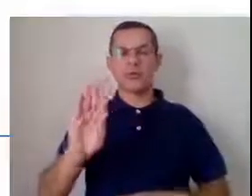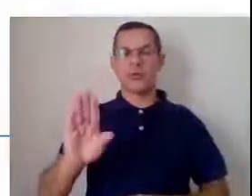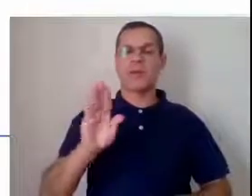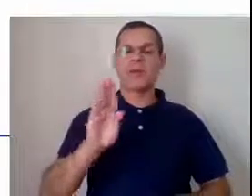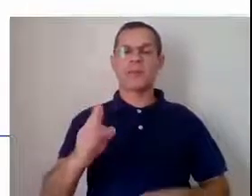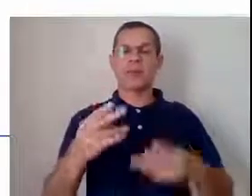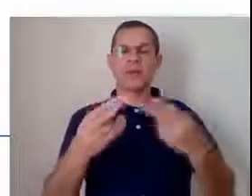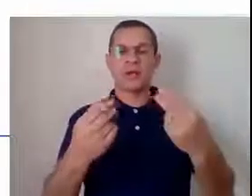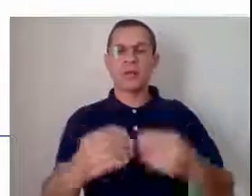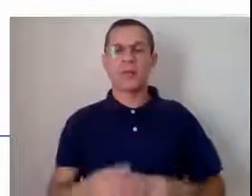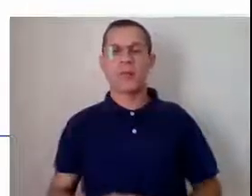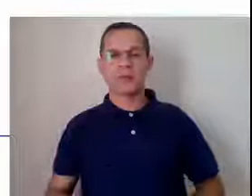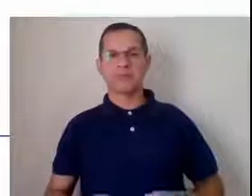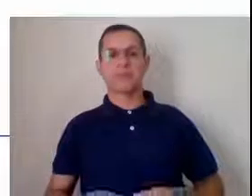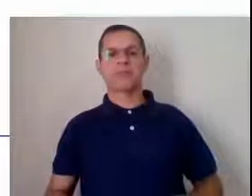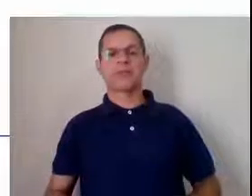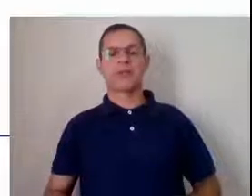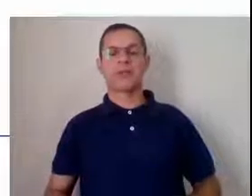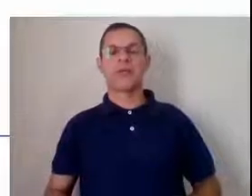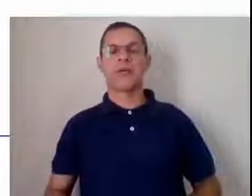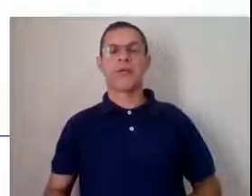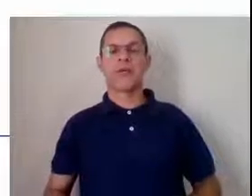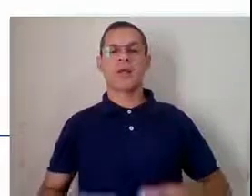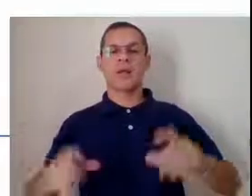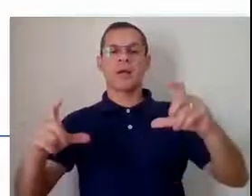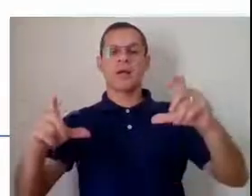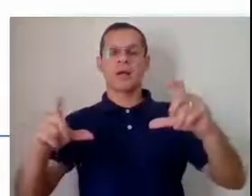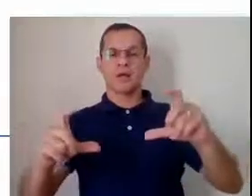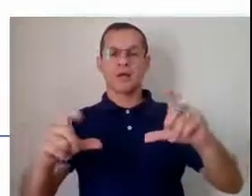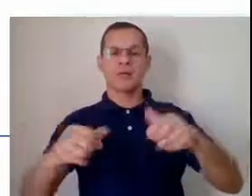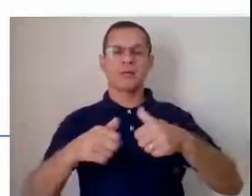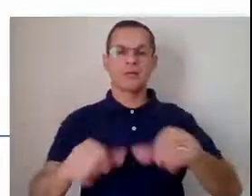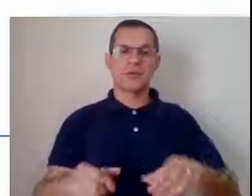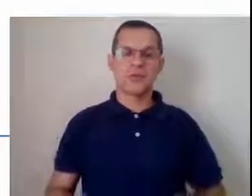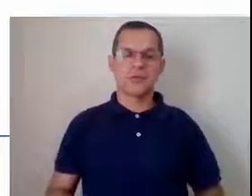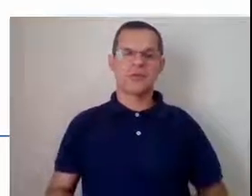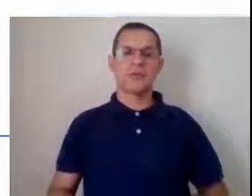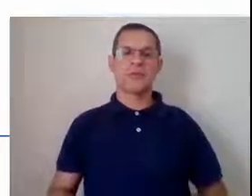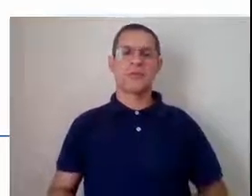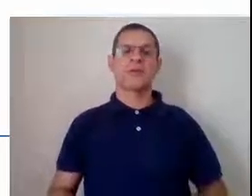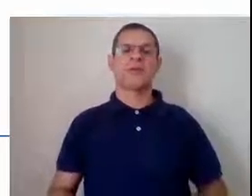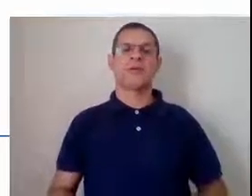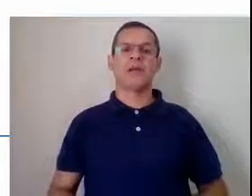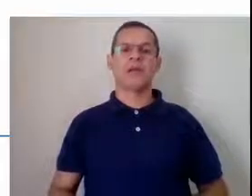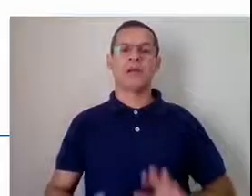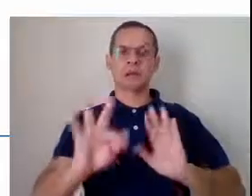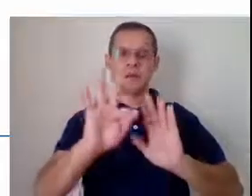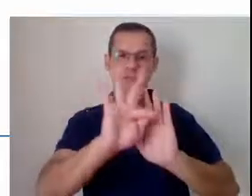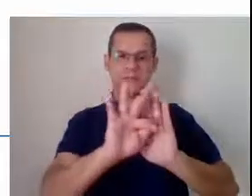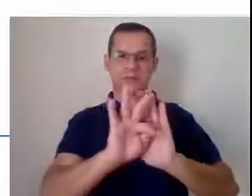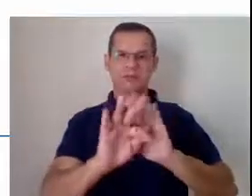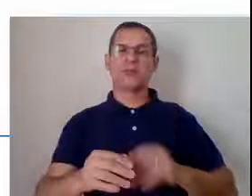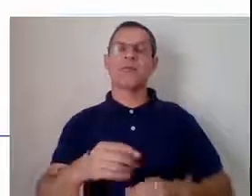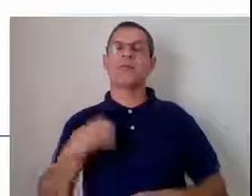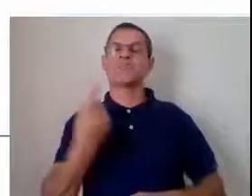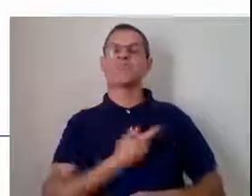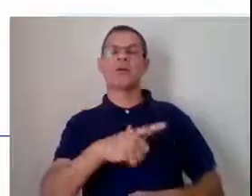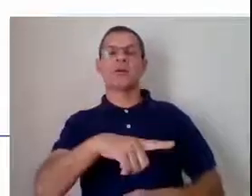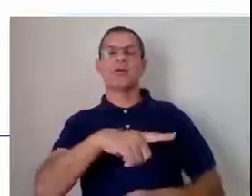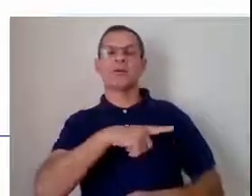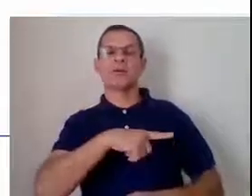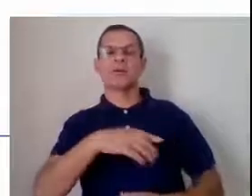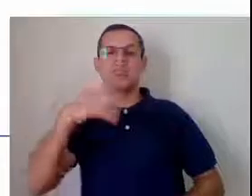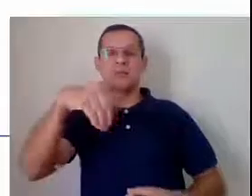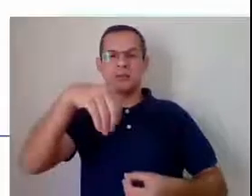é igual, abre chaves, aqui estão exatamente as formas que nós